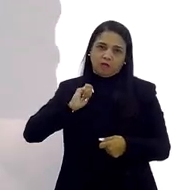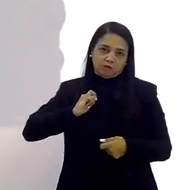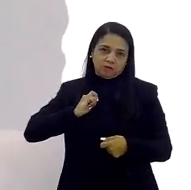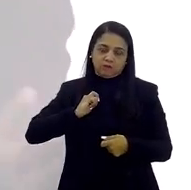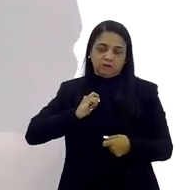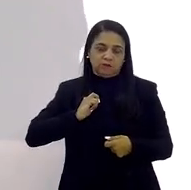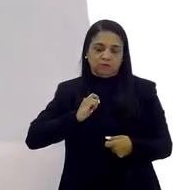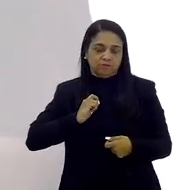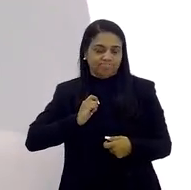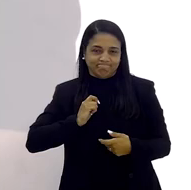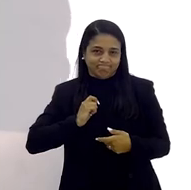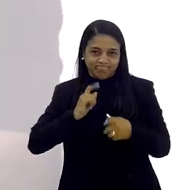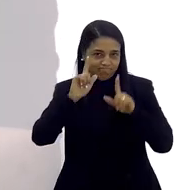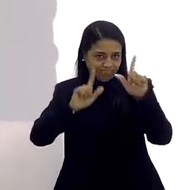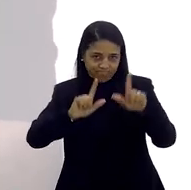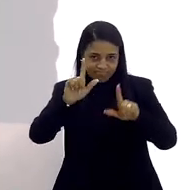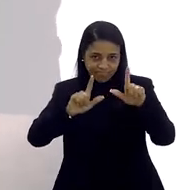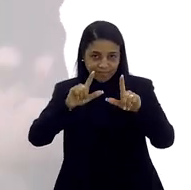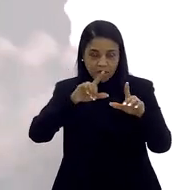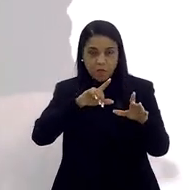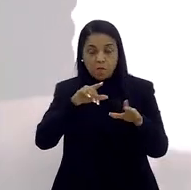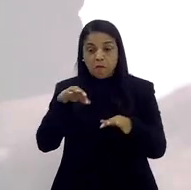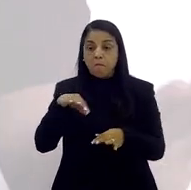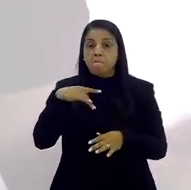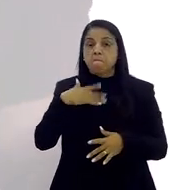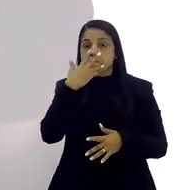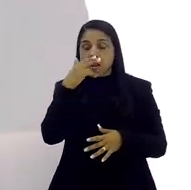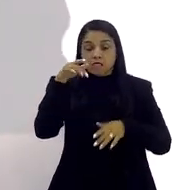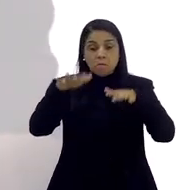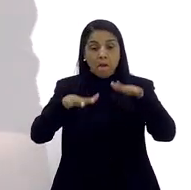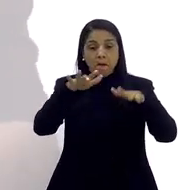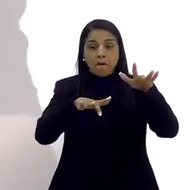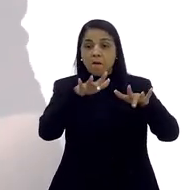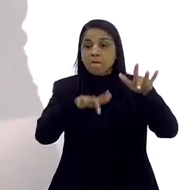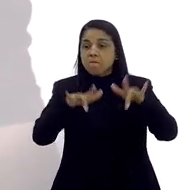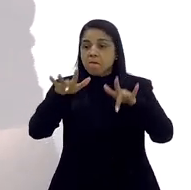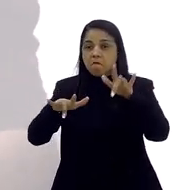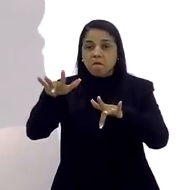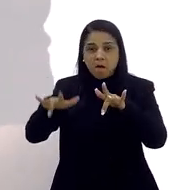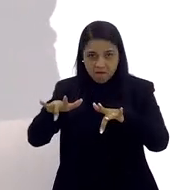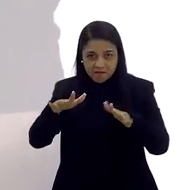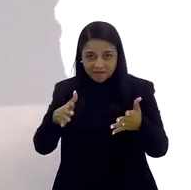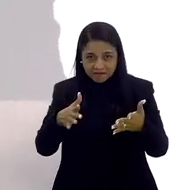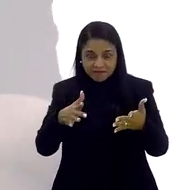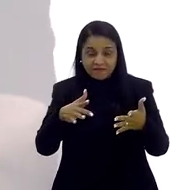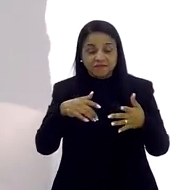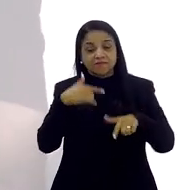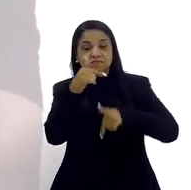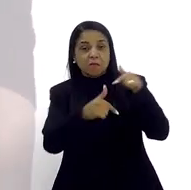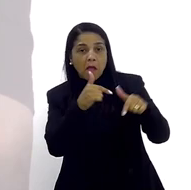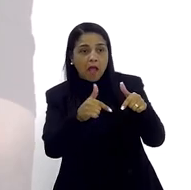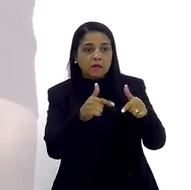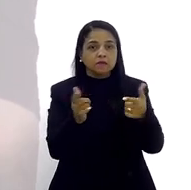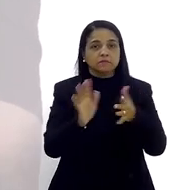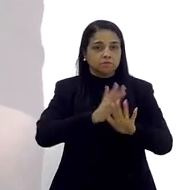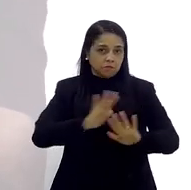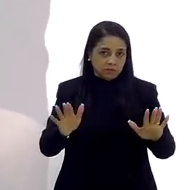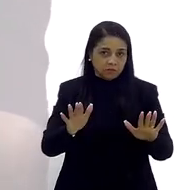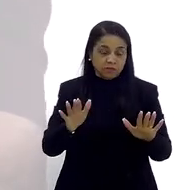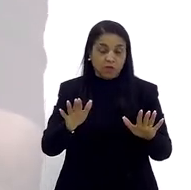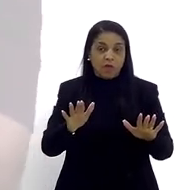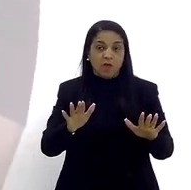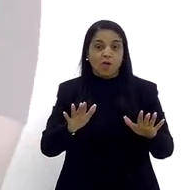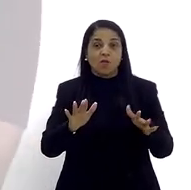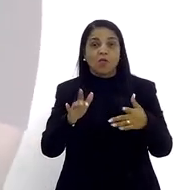nós enquanto atores na TV então a gente é um bonequinho que a gente vai lá faz o nosso trabalho e tal o stream ele ele